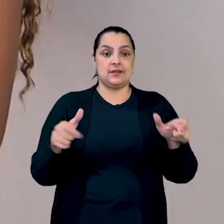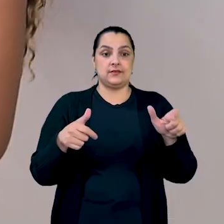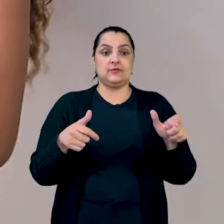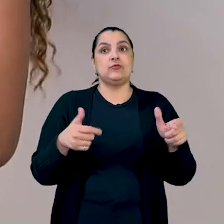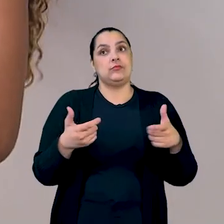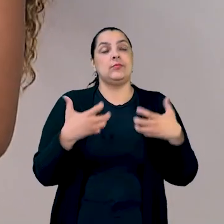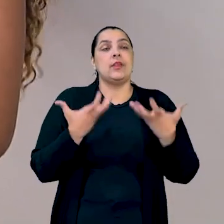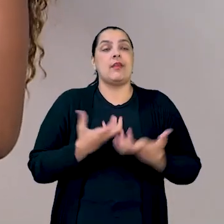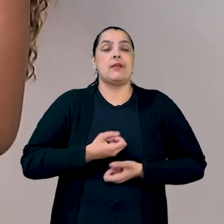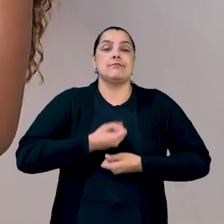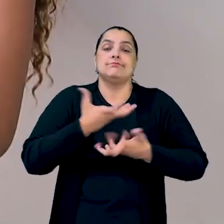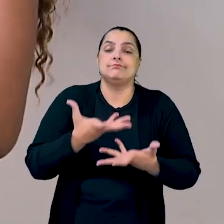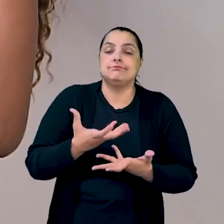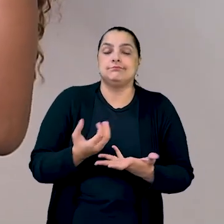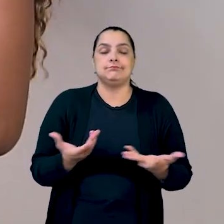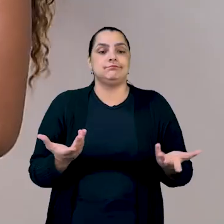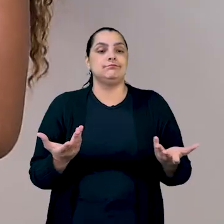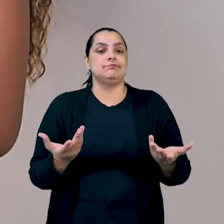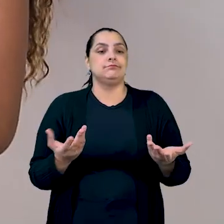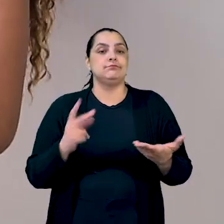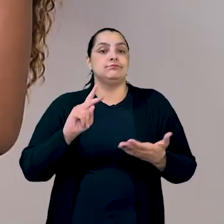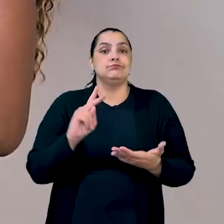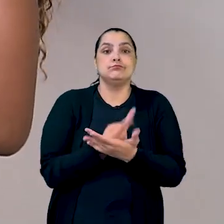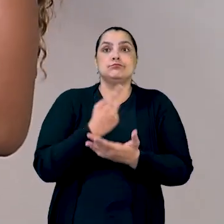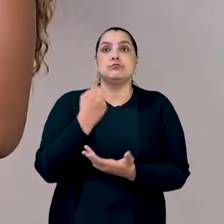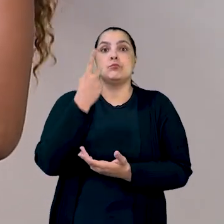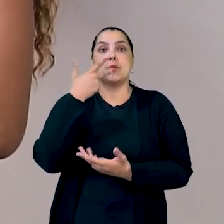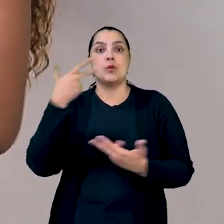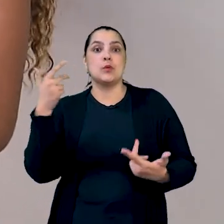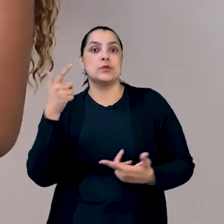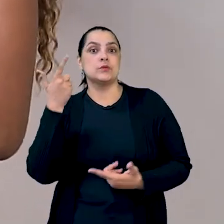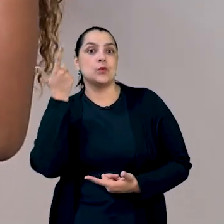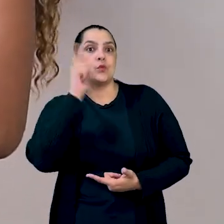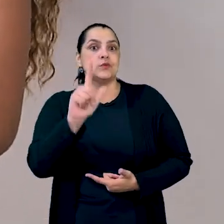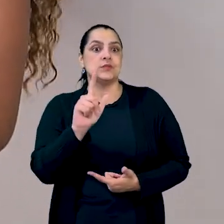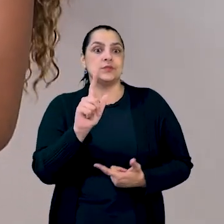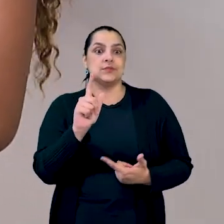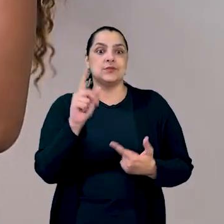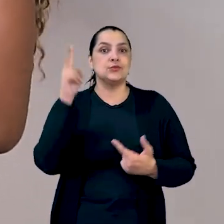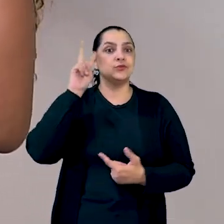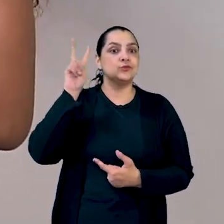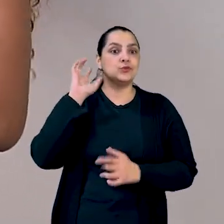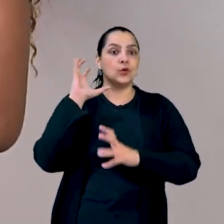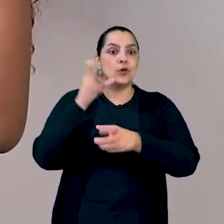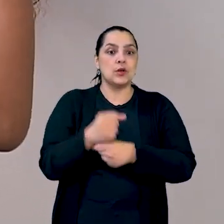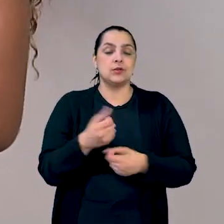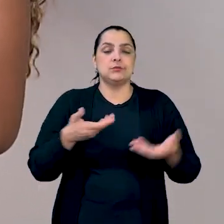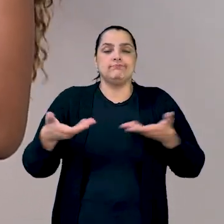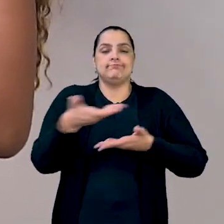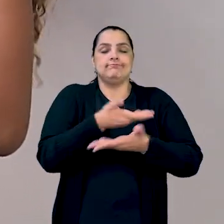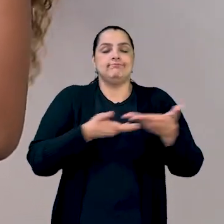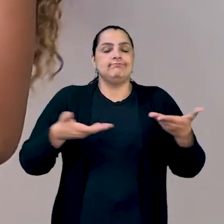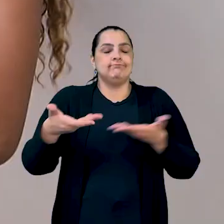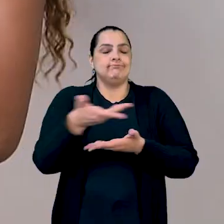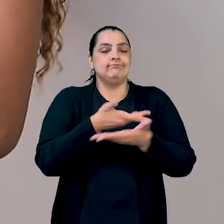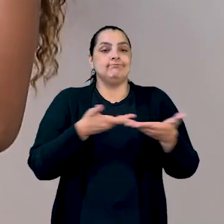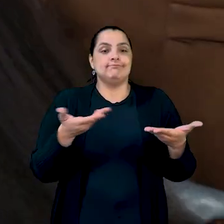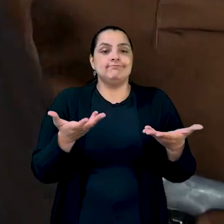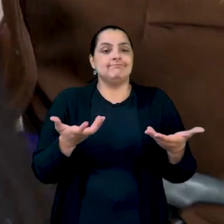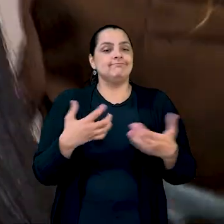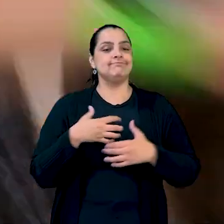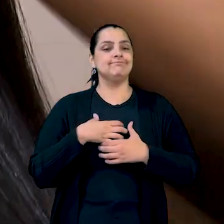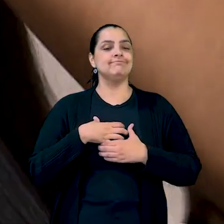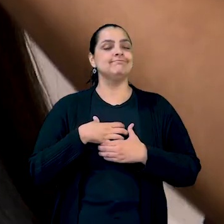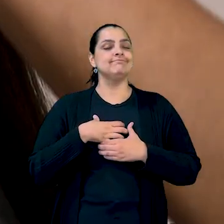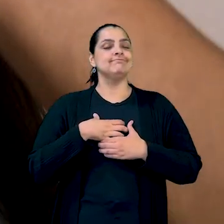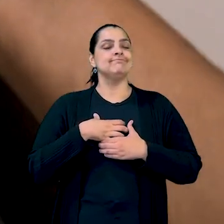no salão querendo desabafar, querendo contar alguma conquista, alguma história. E essa conexão, essa troca que a gente tem,